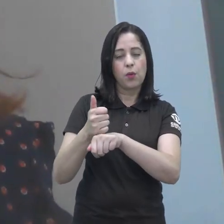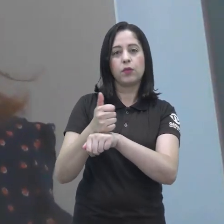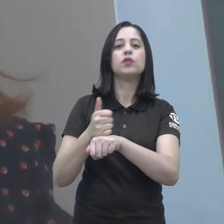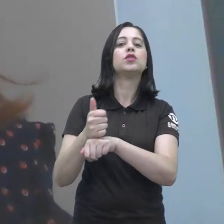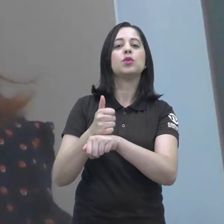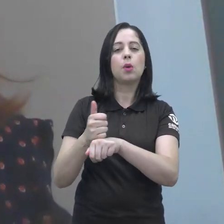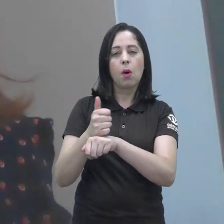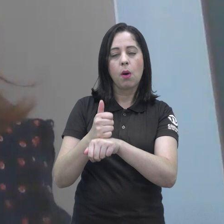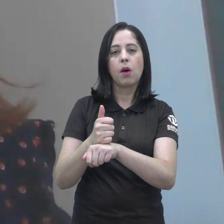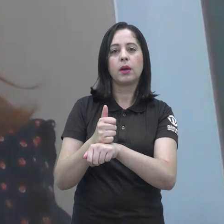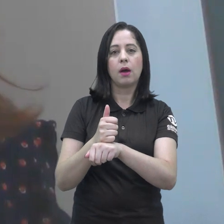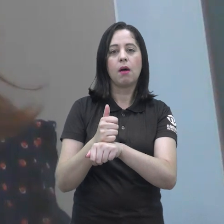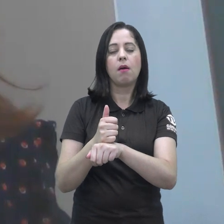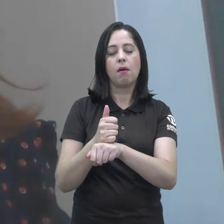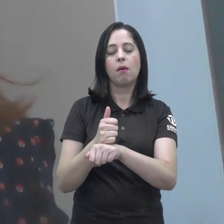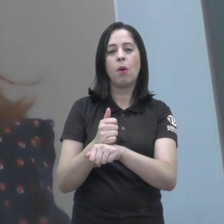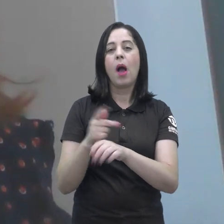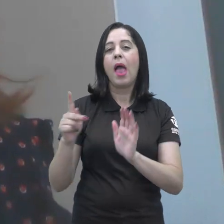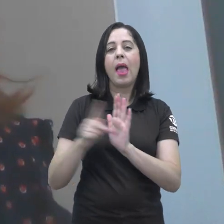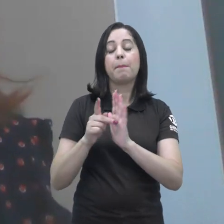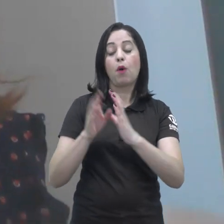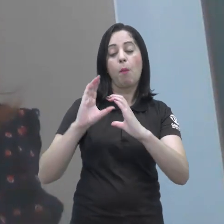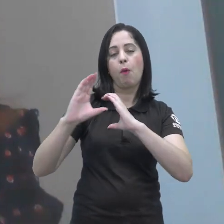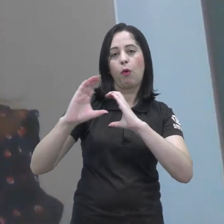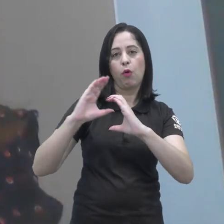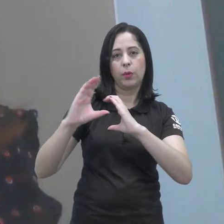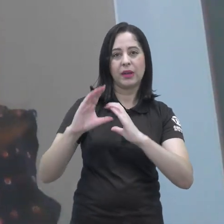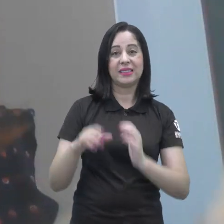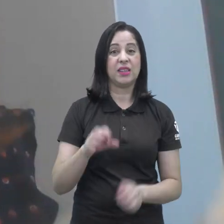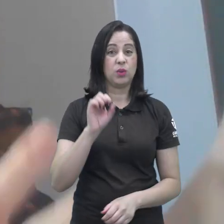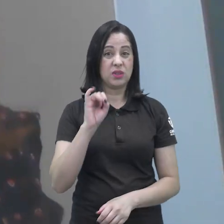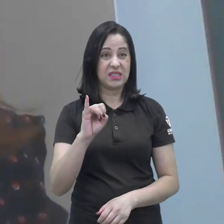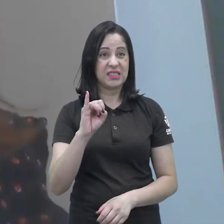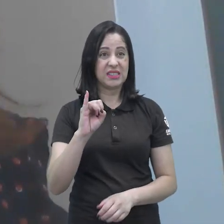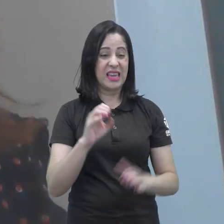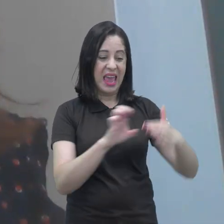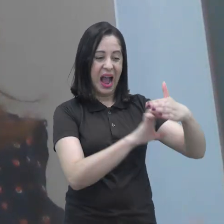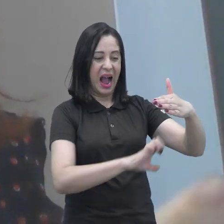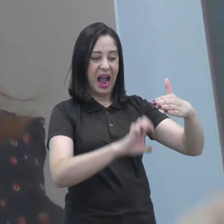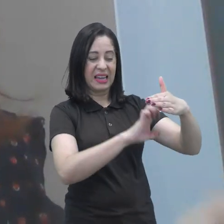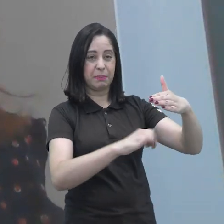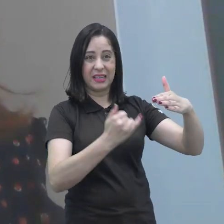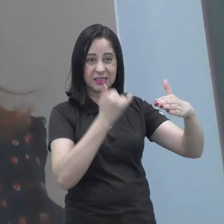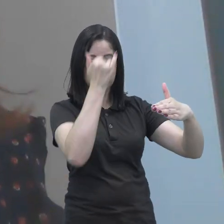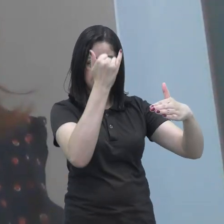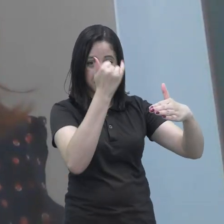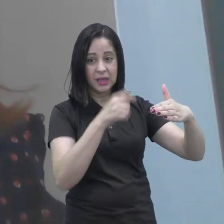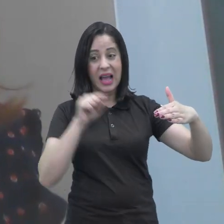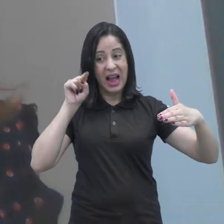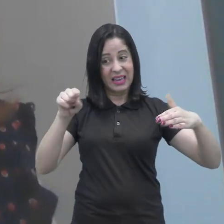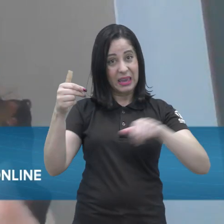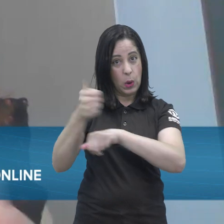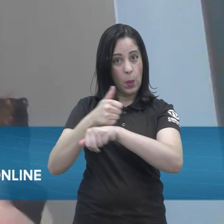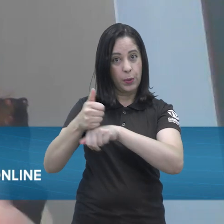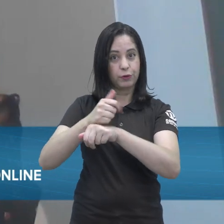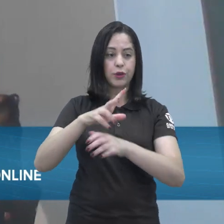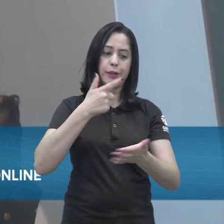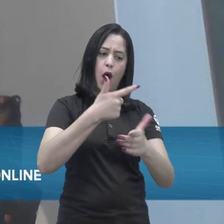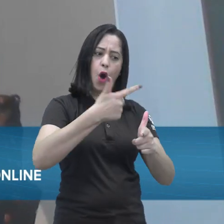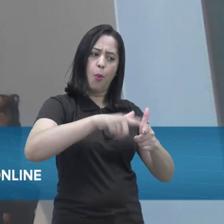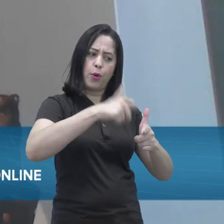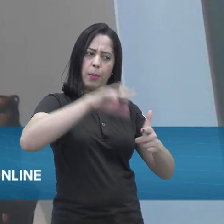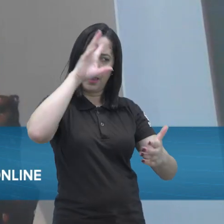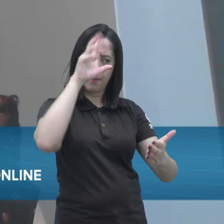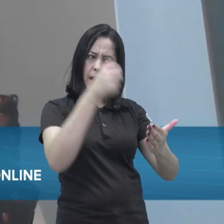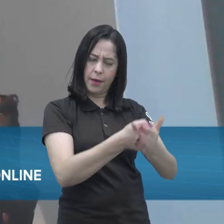é o relações públicas daquela empresa, né? Então, no caso de crises, é ele quem vai dar ali a tratativa. Quando a gente fala de